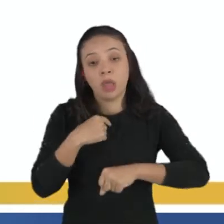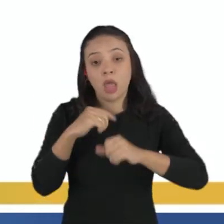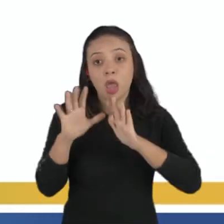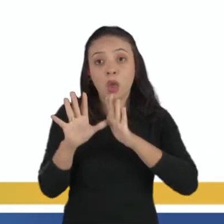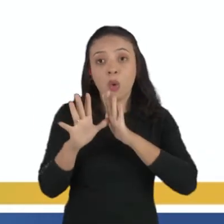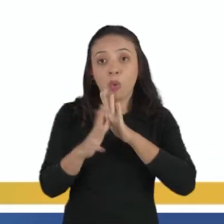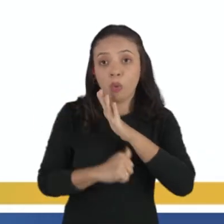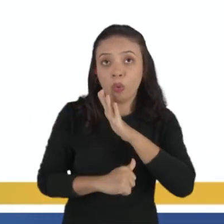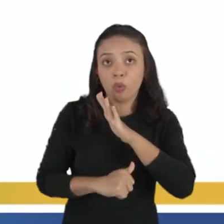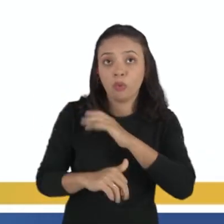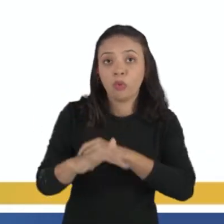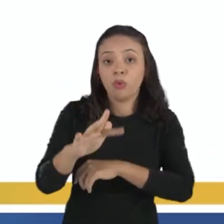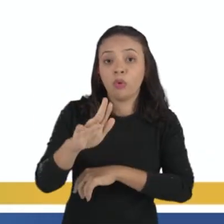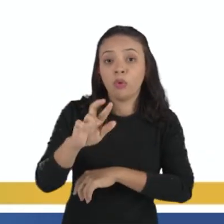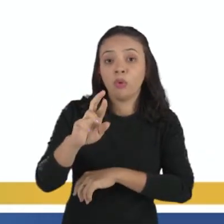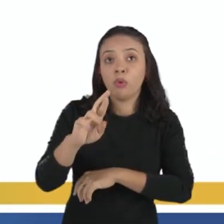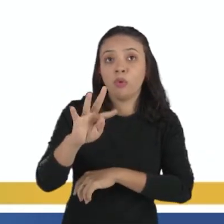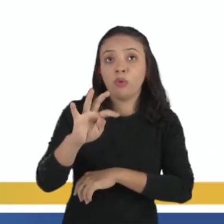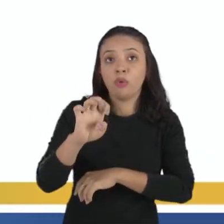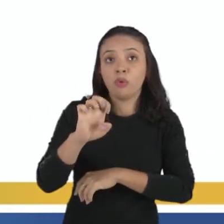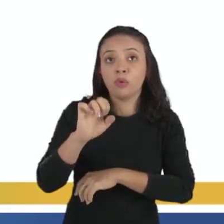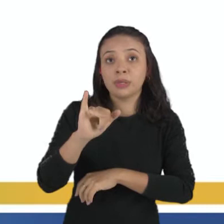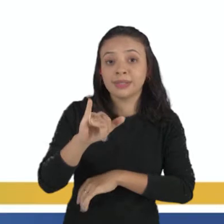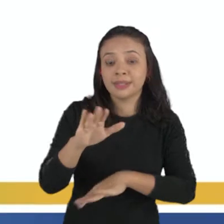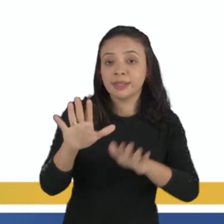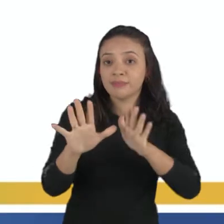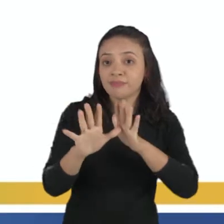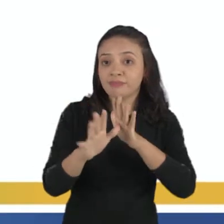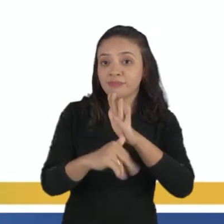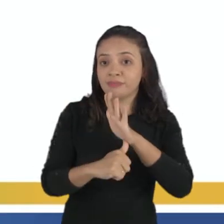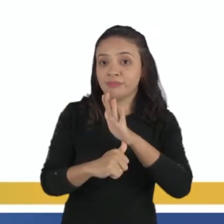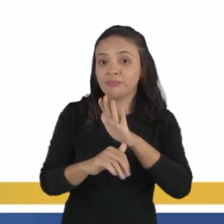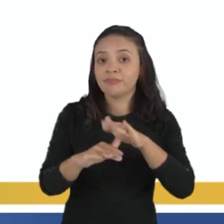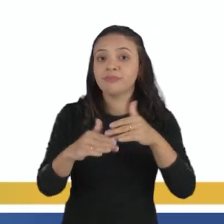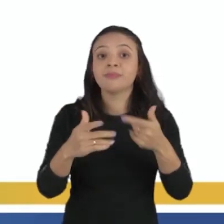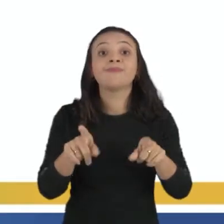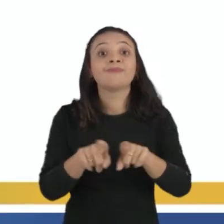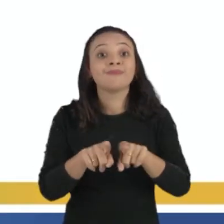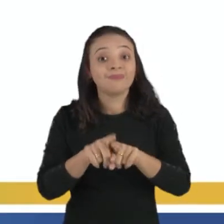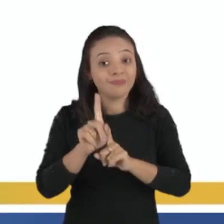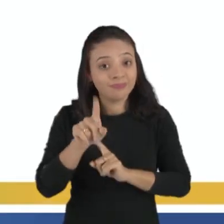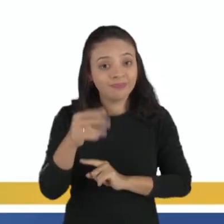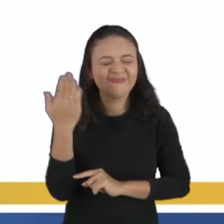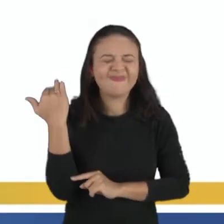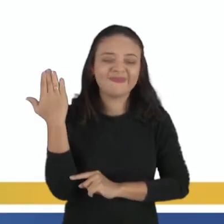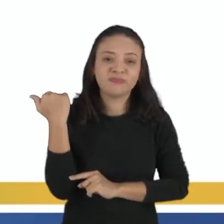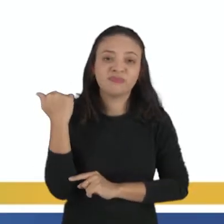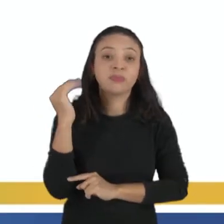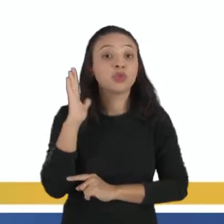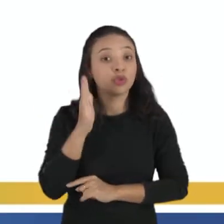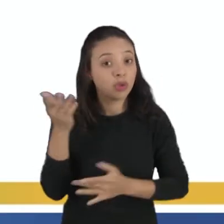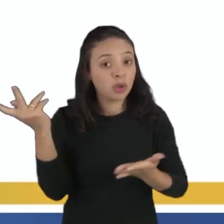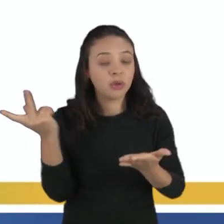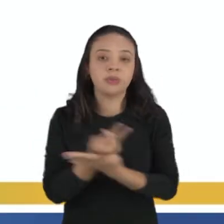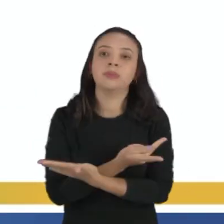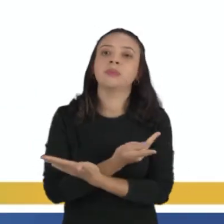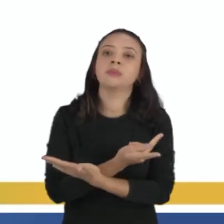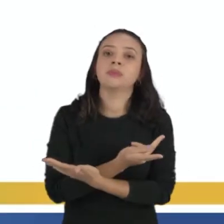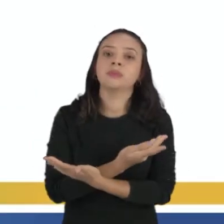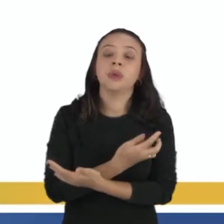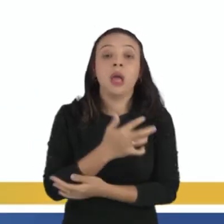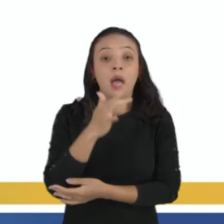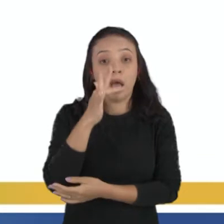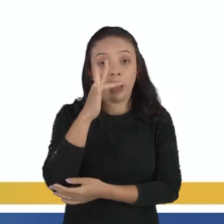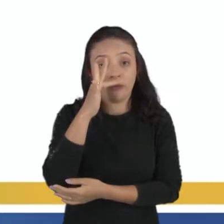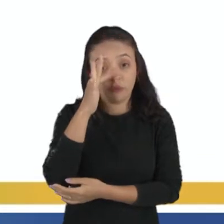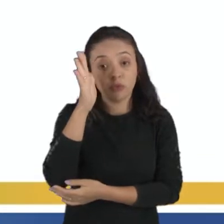enunciador furtou a cor. Eu furtei. Observem que também é passado. Essa ação já ocorreu, a flor